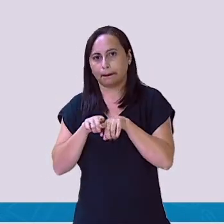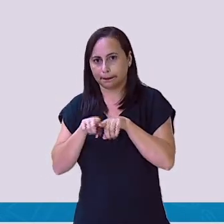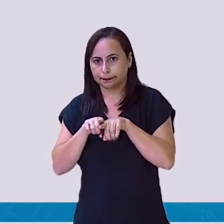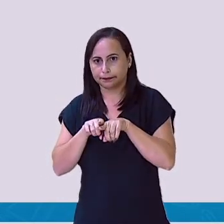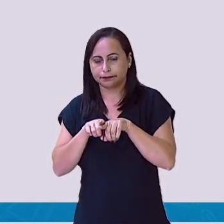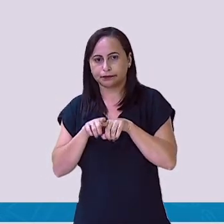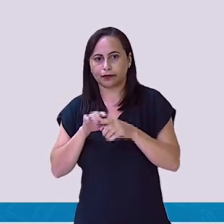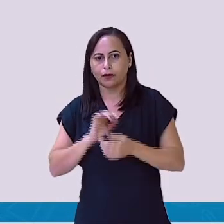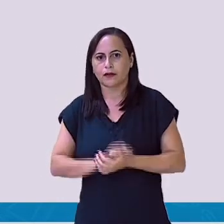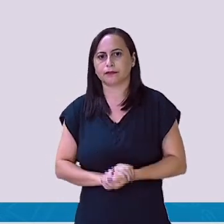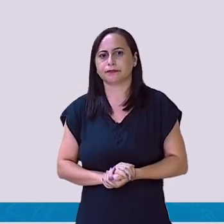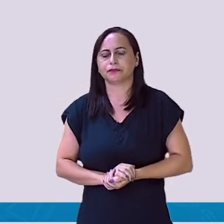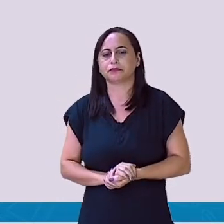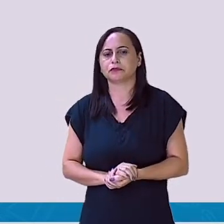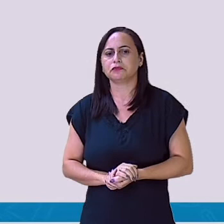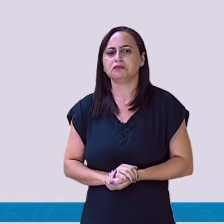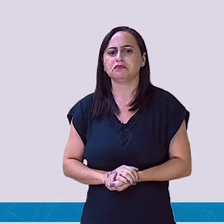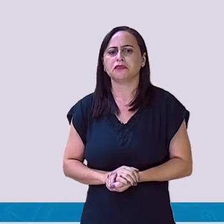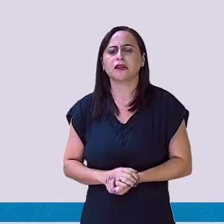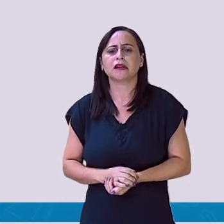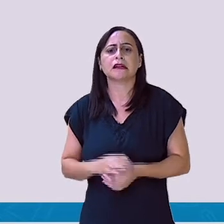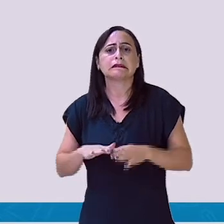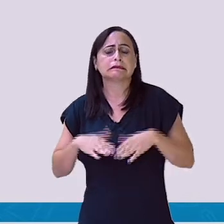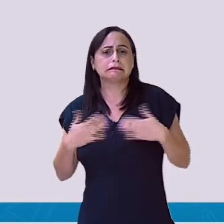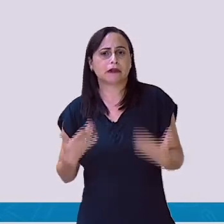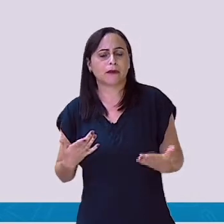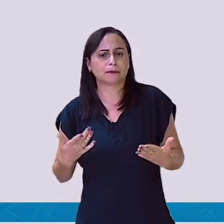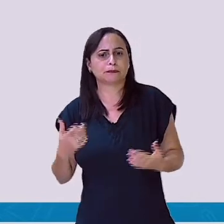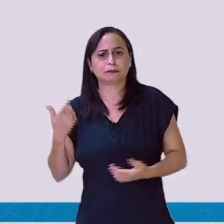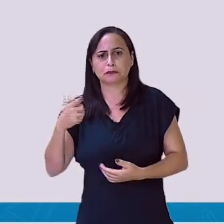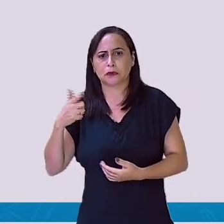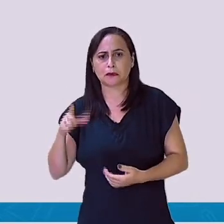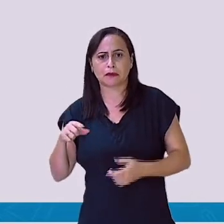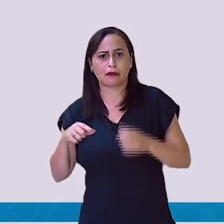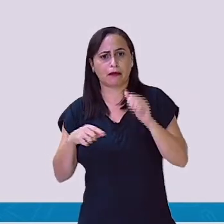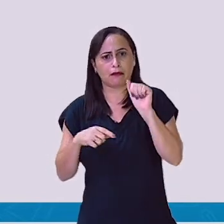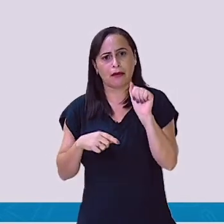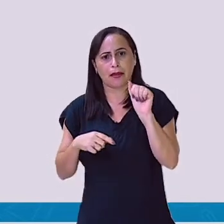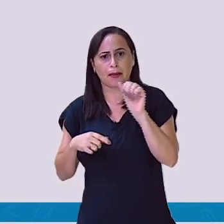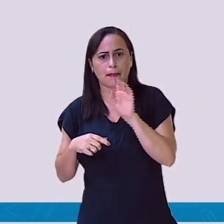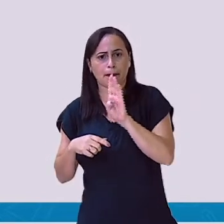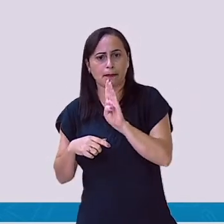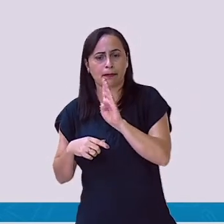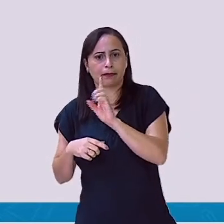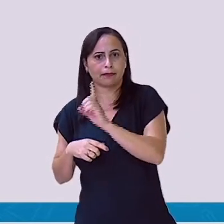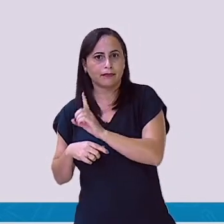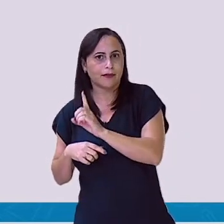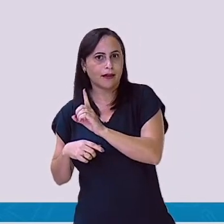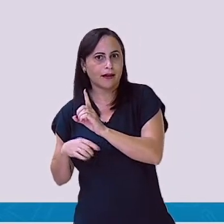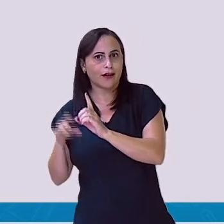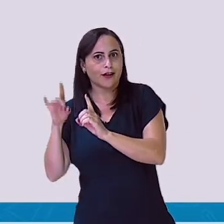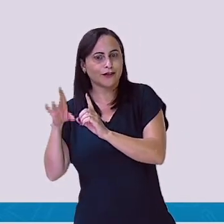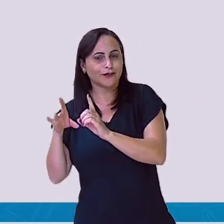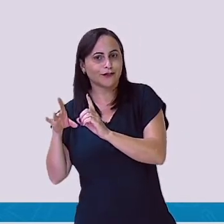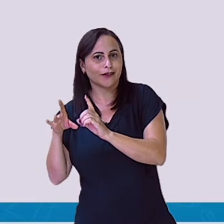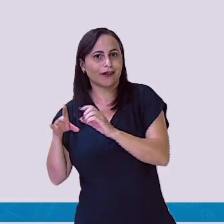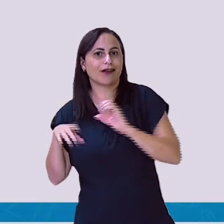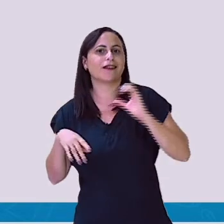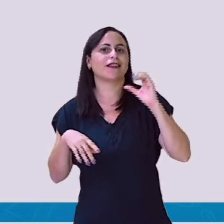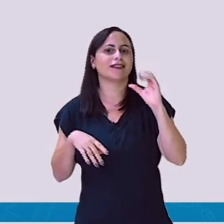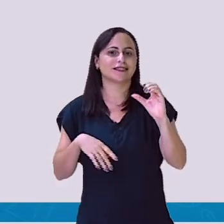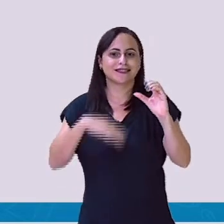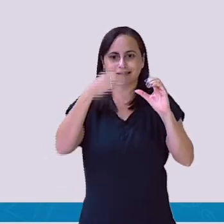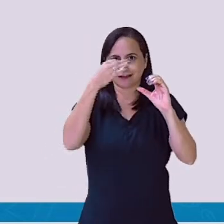Então, se eu descartei a letra A letra B e a letra D, nos restou a